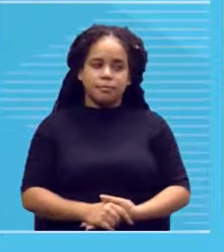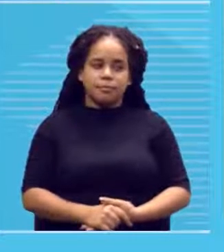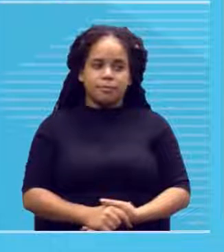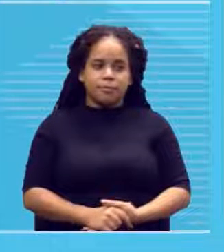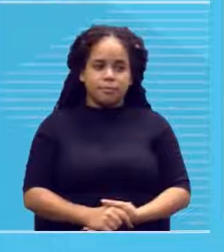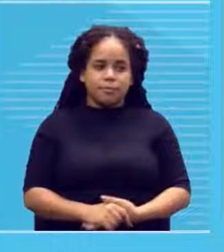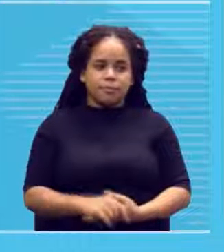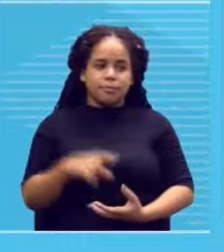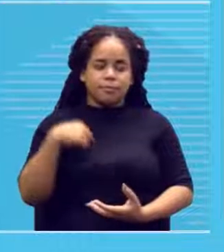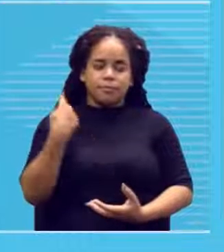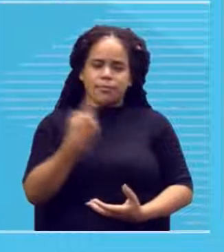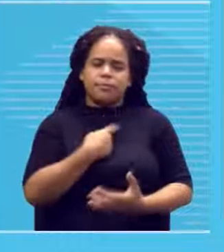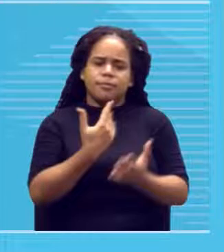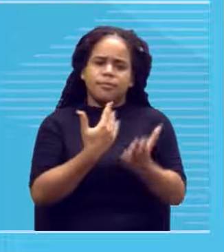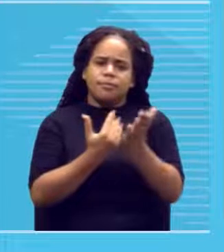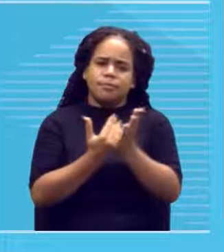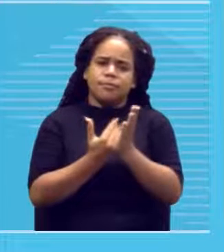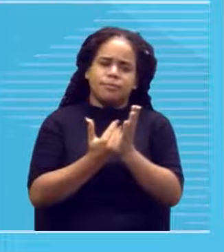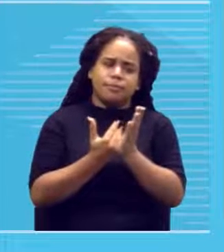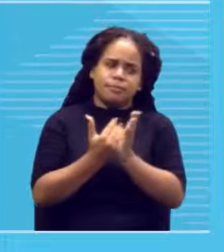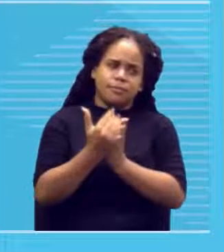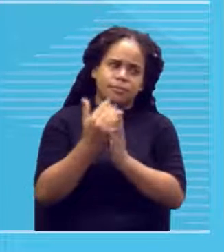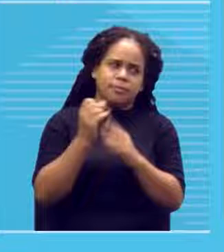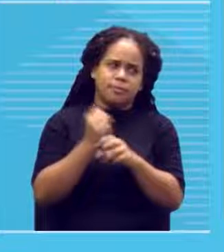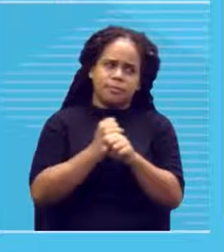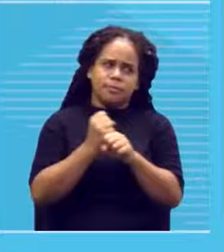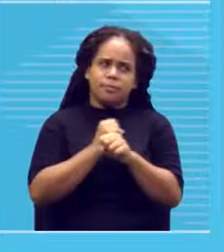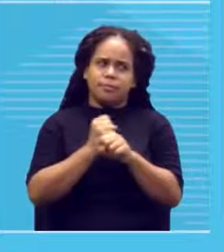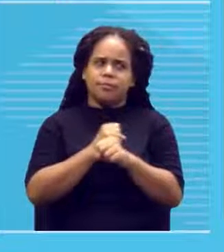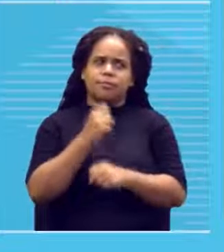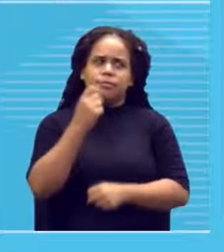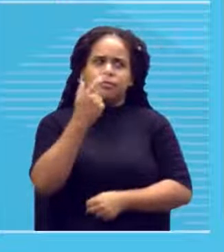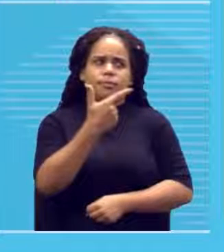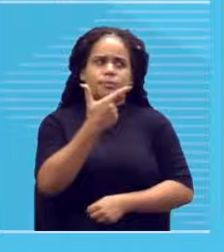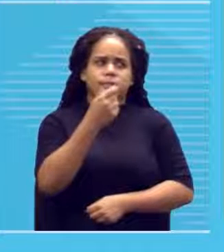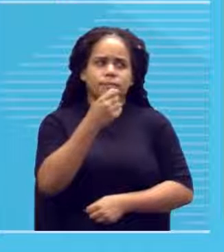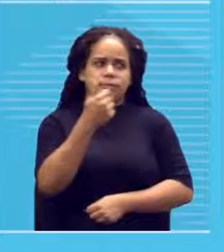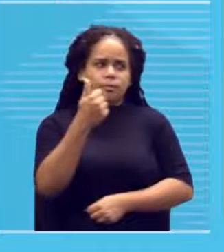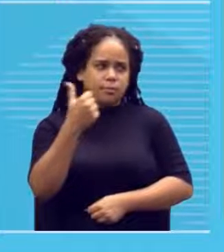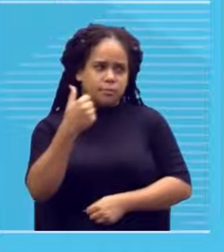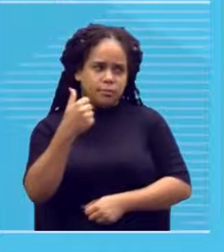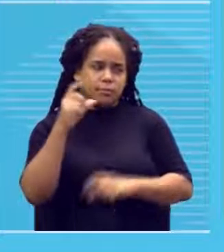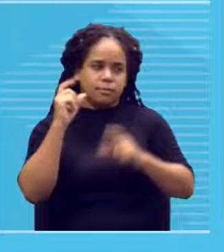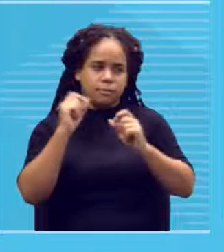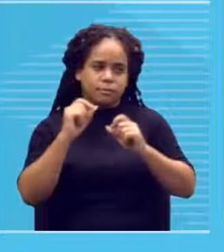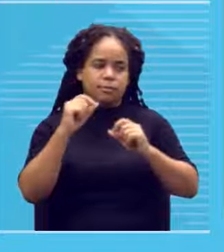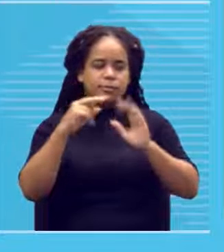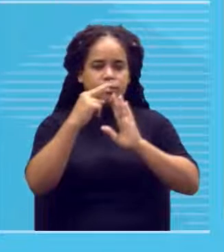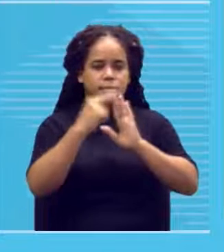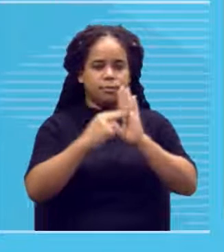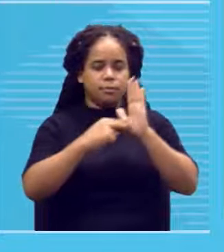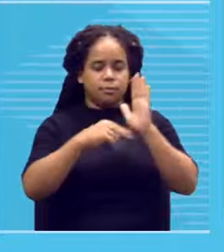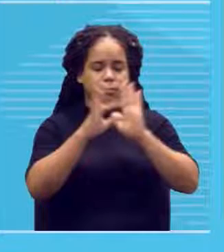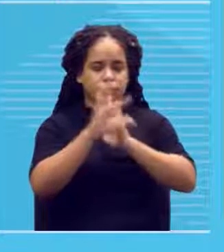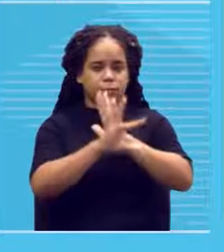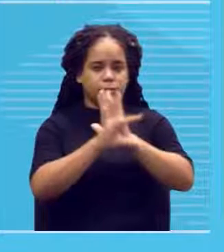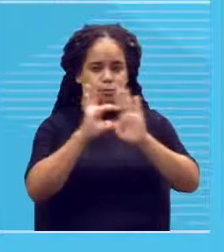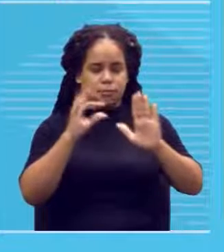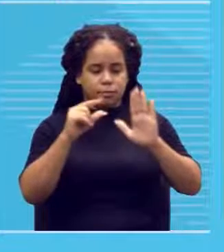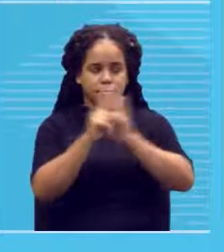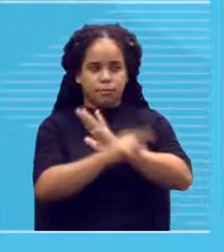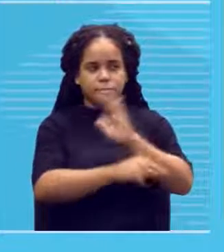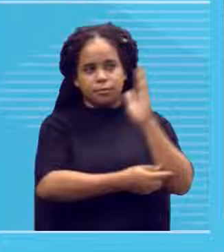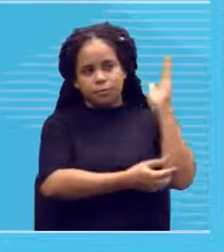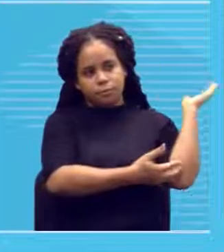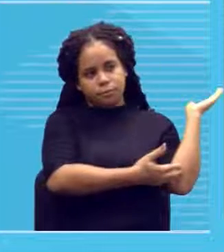e a gente começa com essa de 2011 ENEM 2011 um mecânico de uma equipe né um mecânico